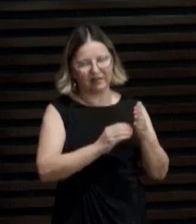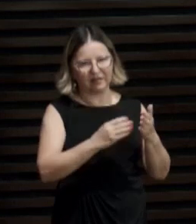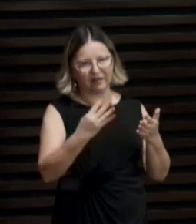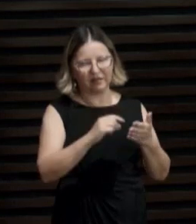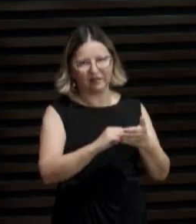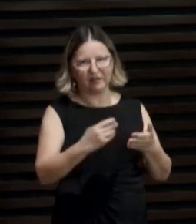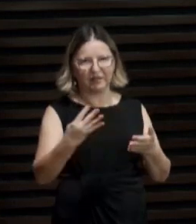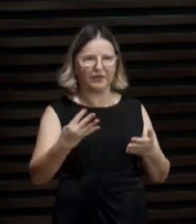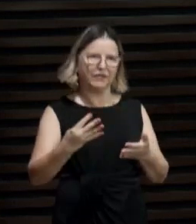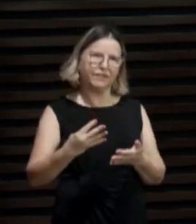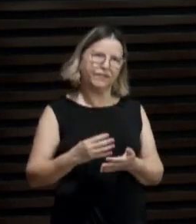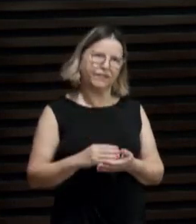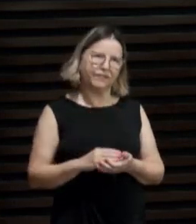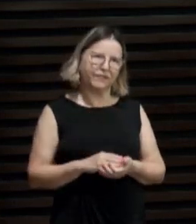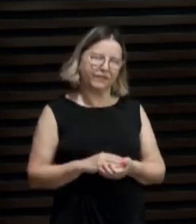4,